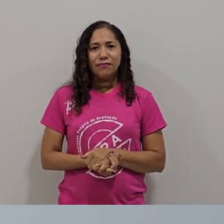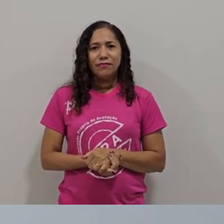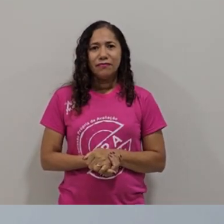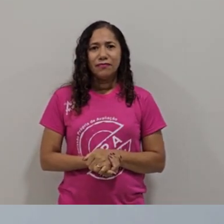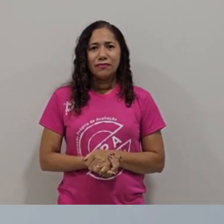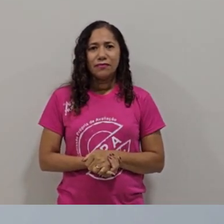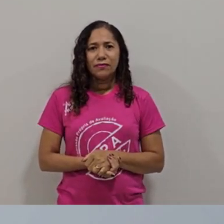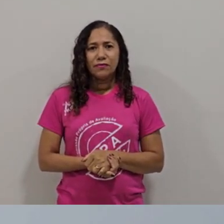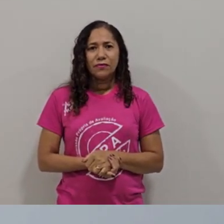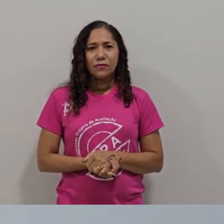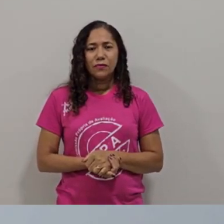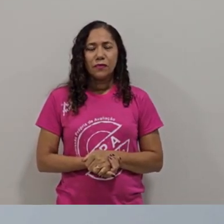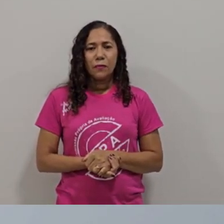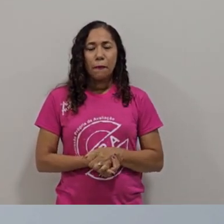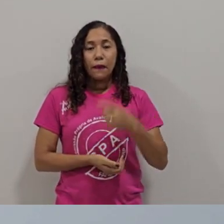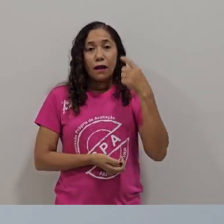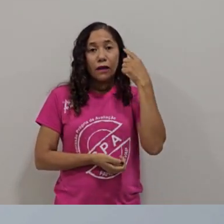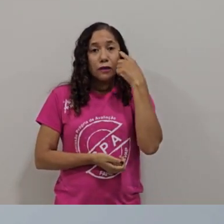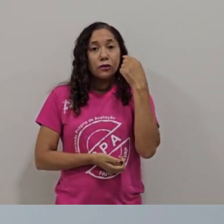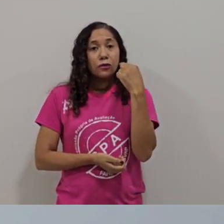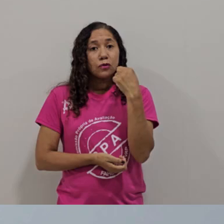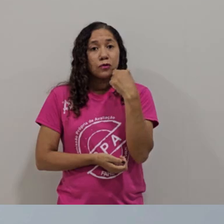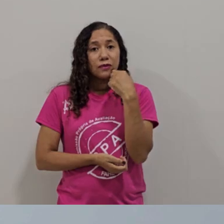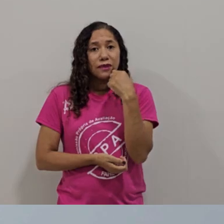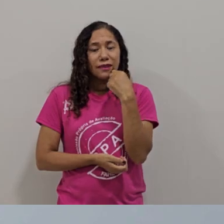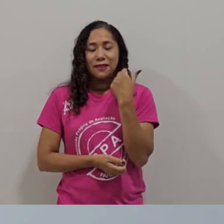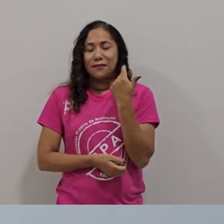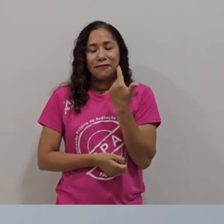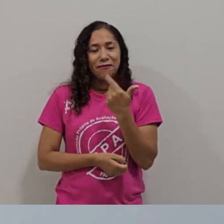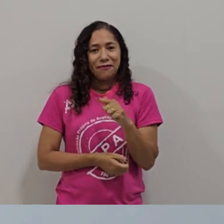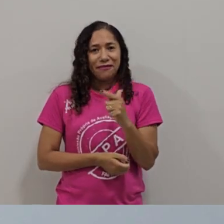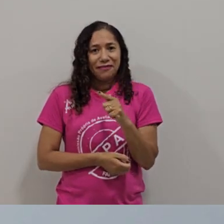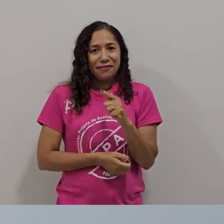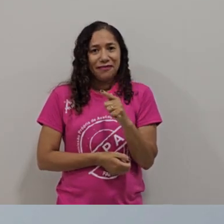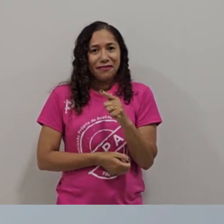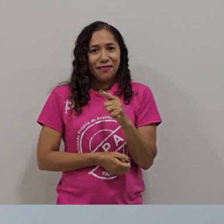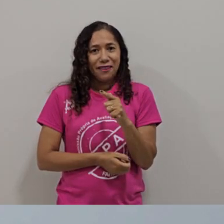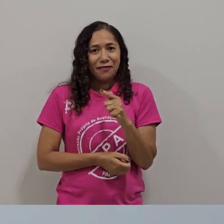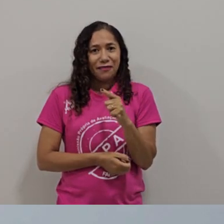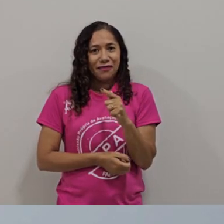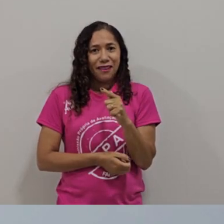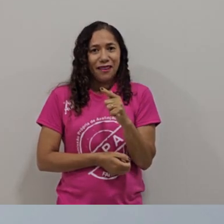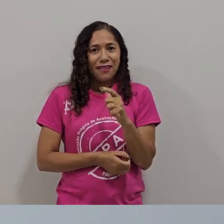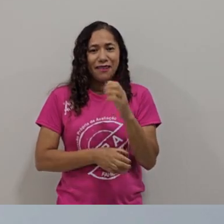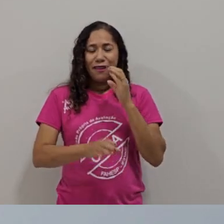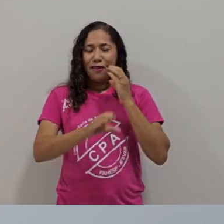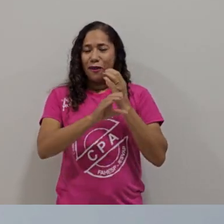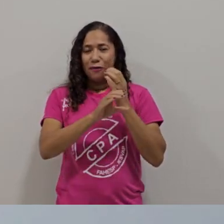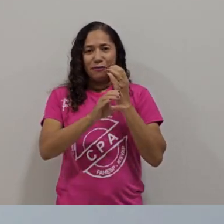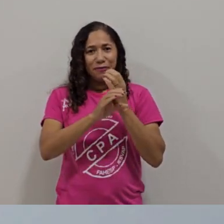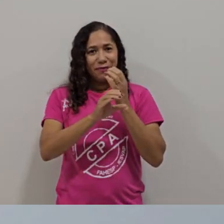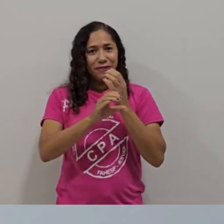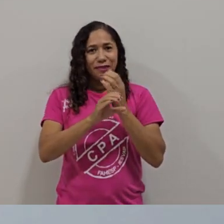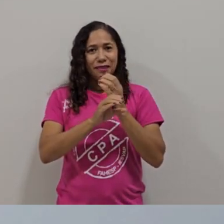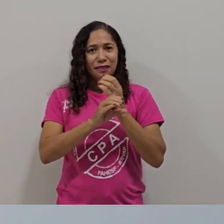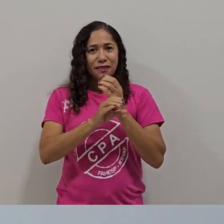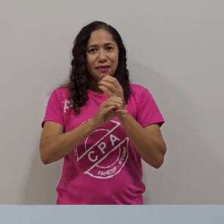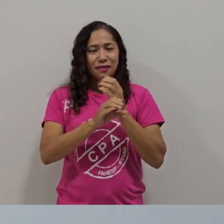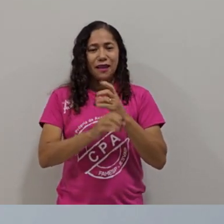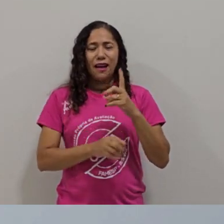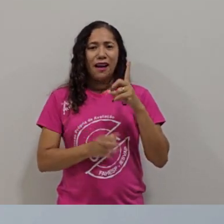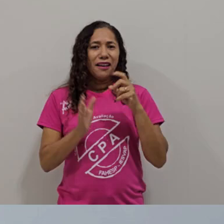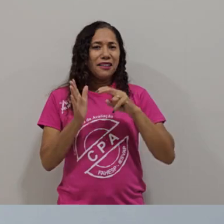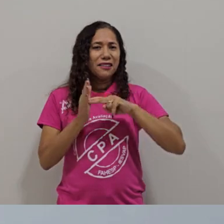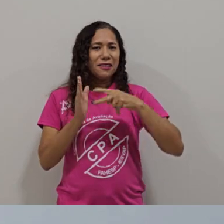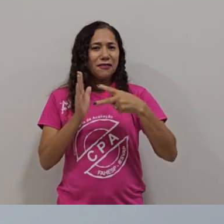Muitas vezes, né, essa comunidade, ela não tem uma voz dentro da sociedade. É uma comunidade que às vezes fica muito reclusa e fica meio